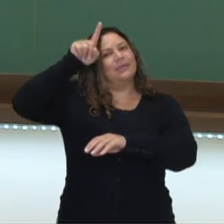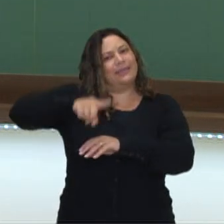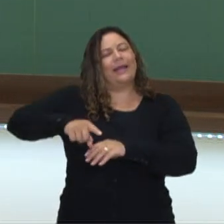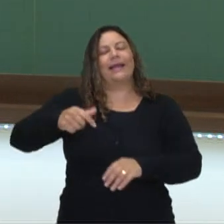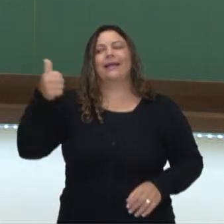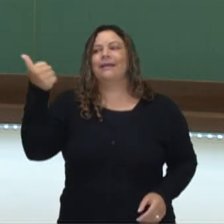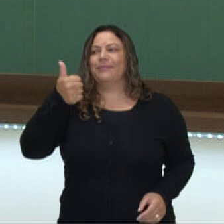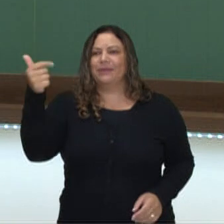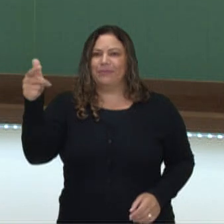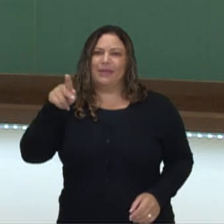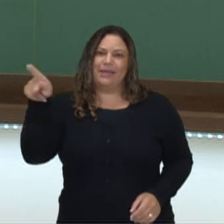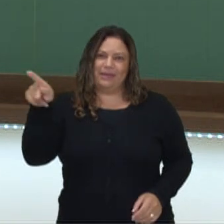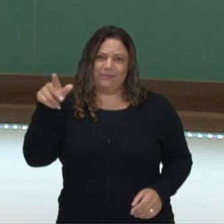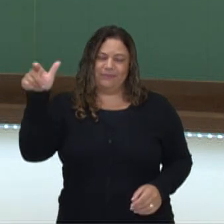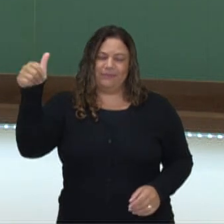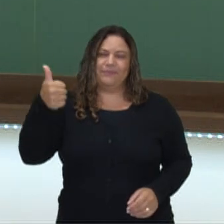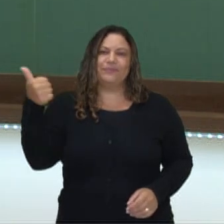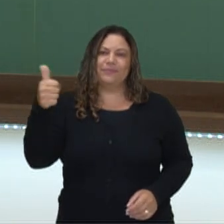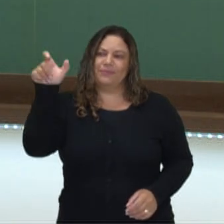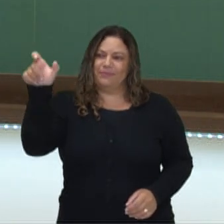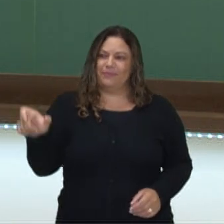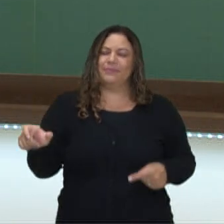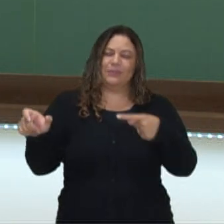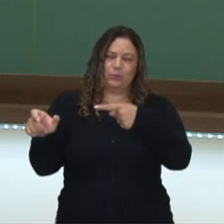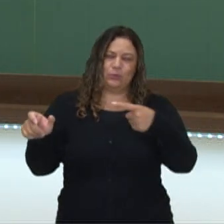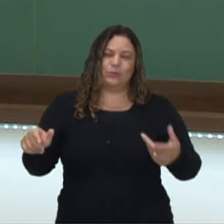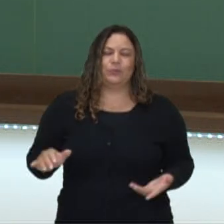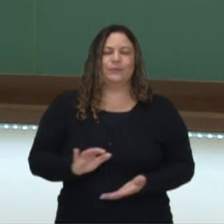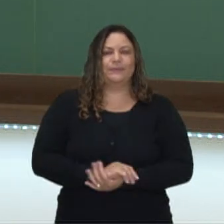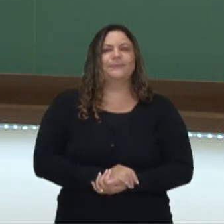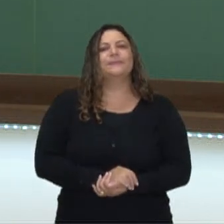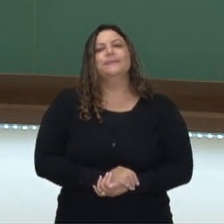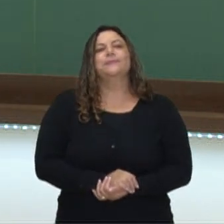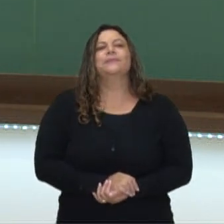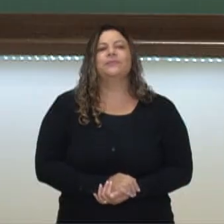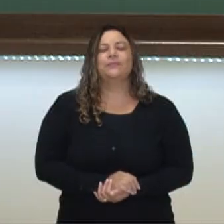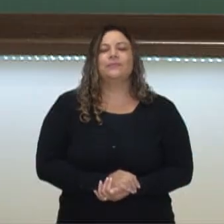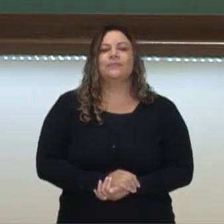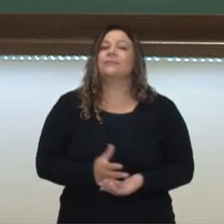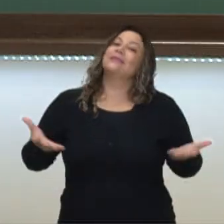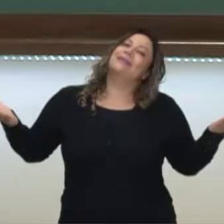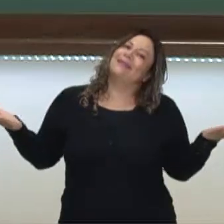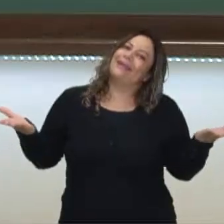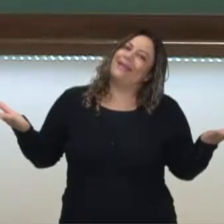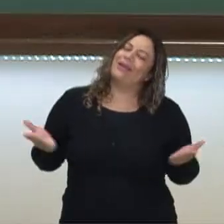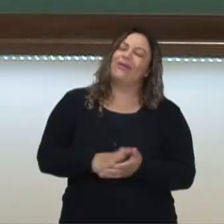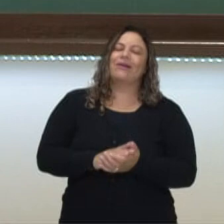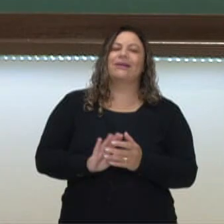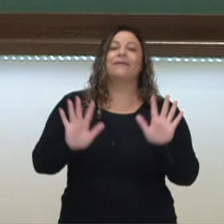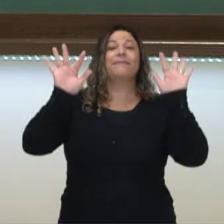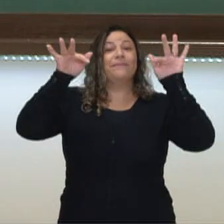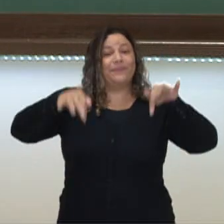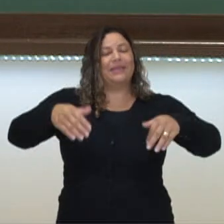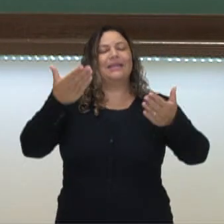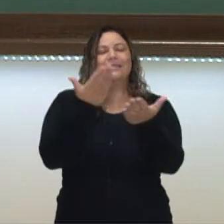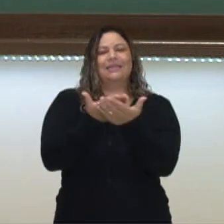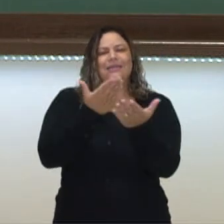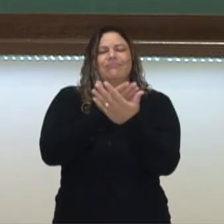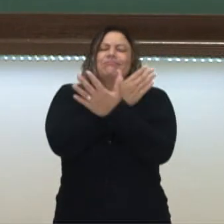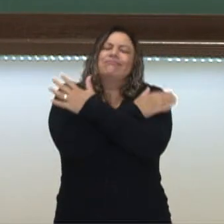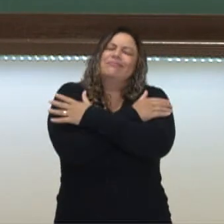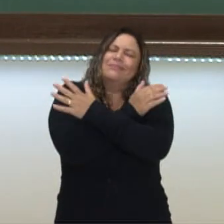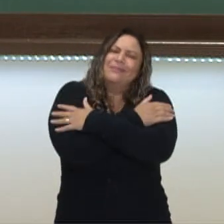primeira pessoa. Esse é um pressuposto, por assim dizer, né? Eu queria encerrar essa aula deixando um abraço